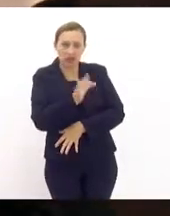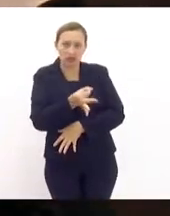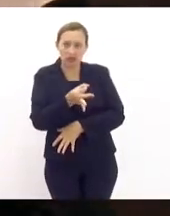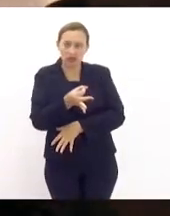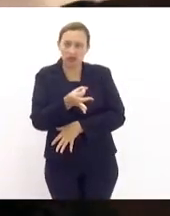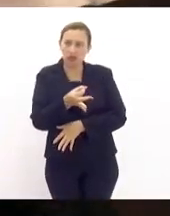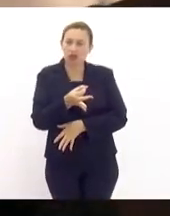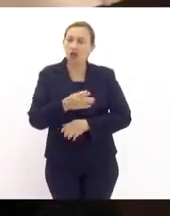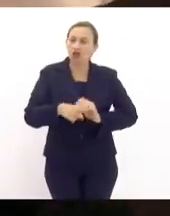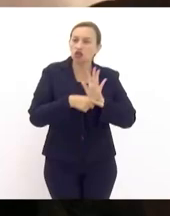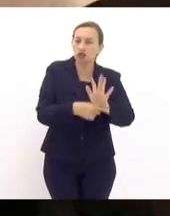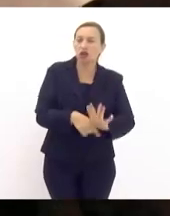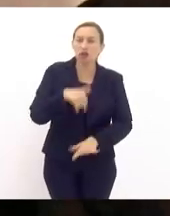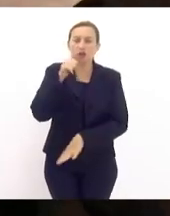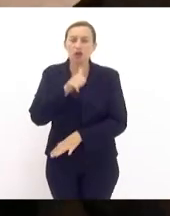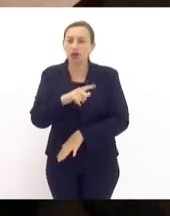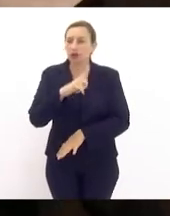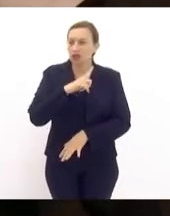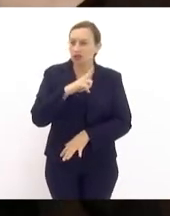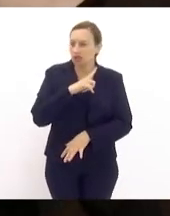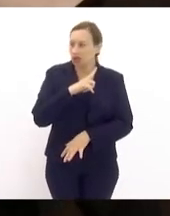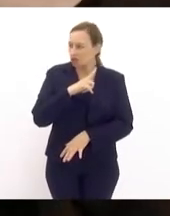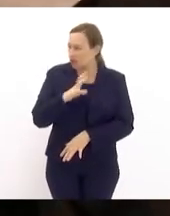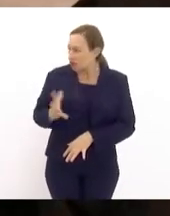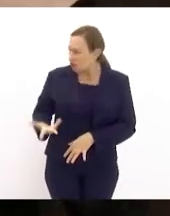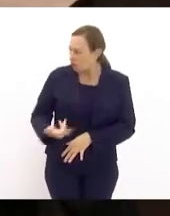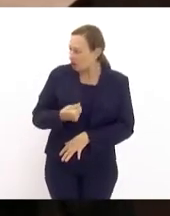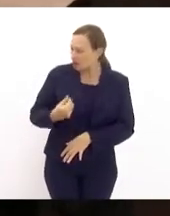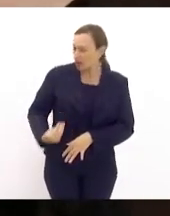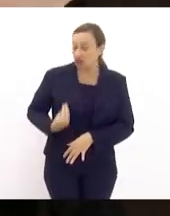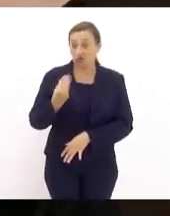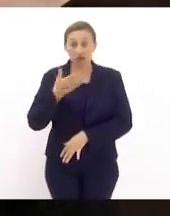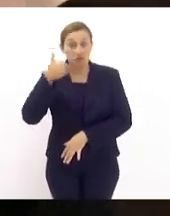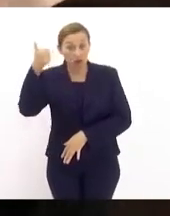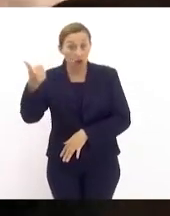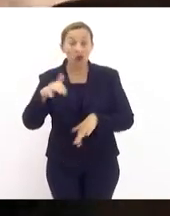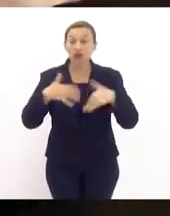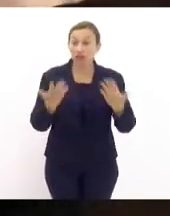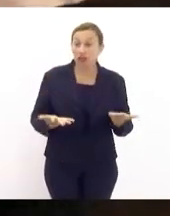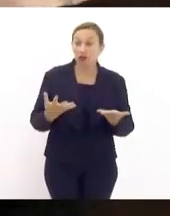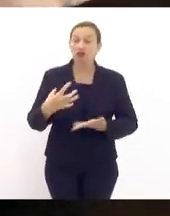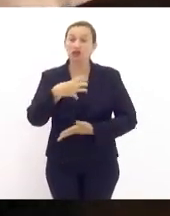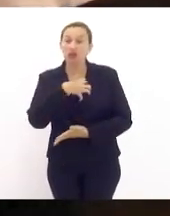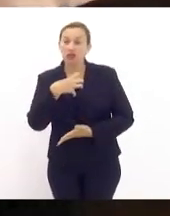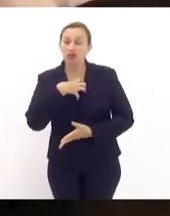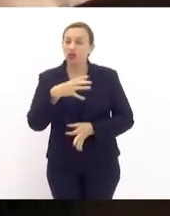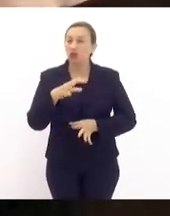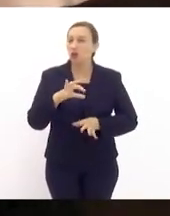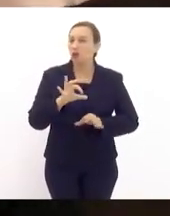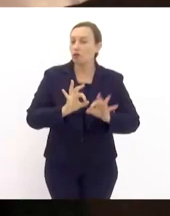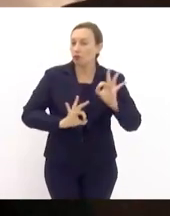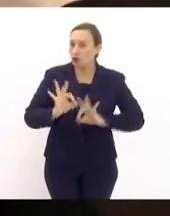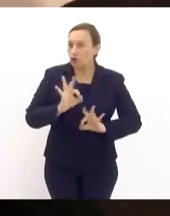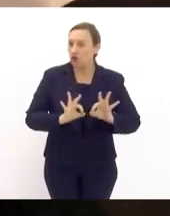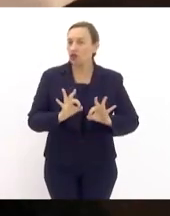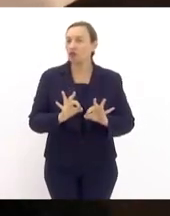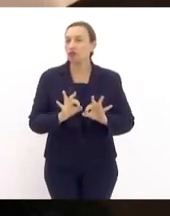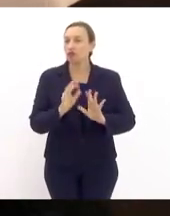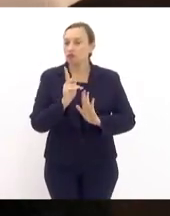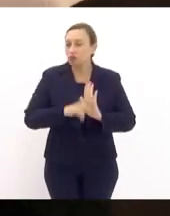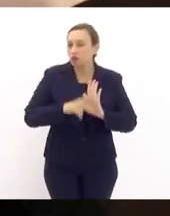dessa mulher para que ela tenha aí melhor qualidade de vida. Então, nesse sentido, é um projeto não só meritório, é um